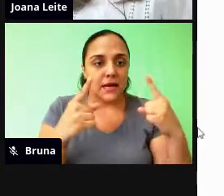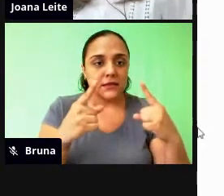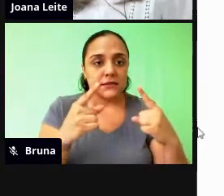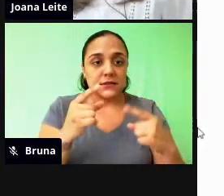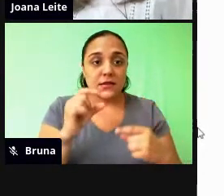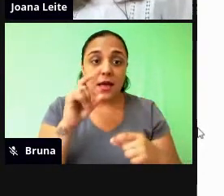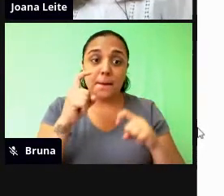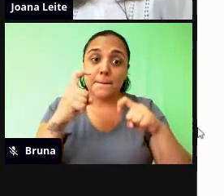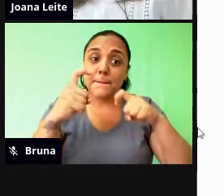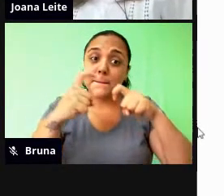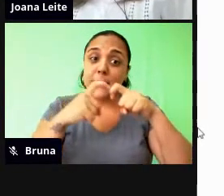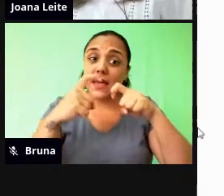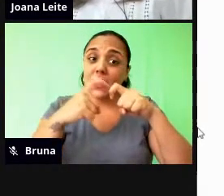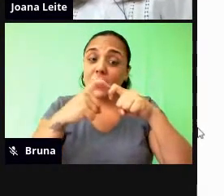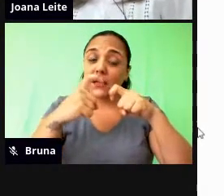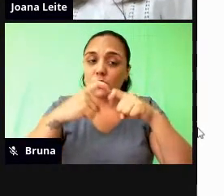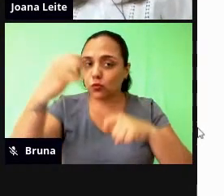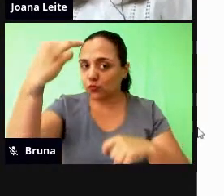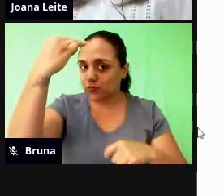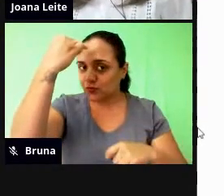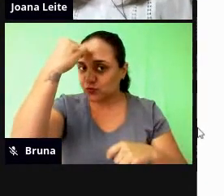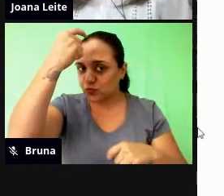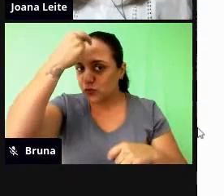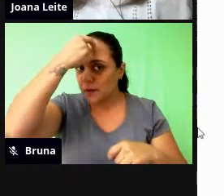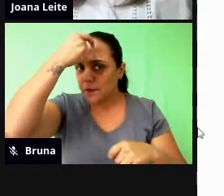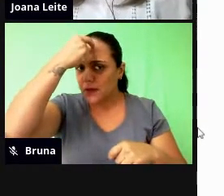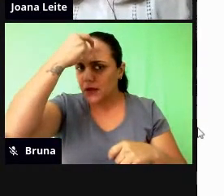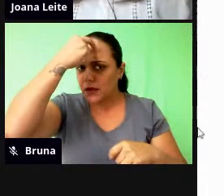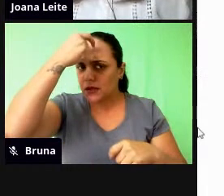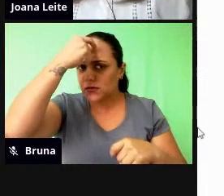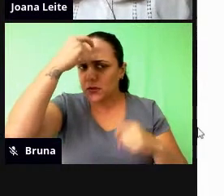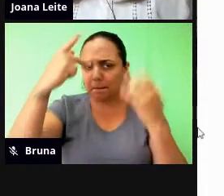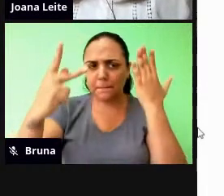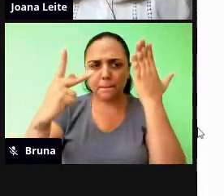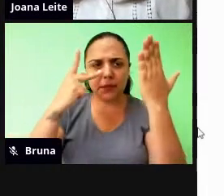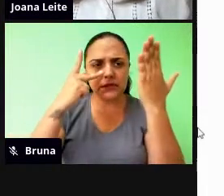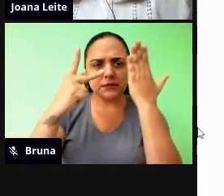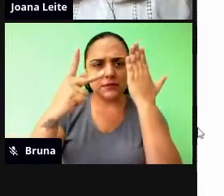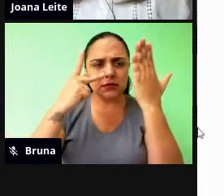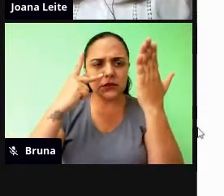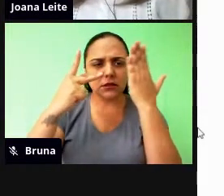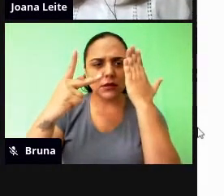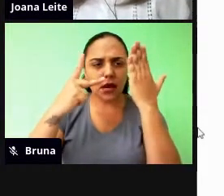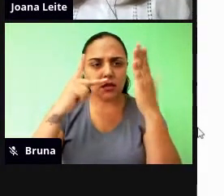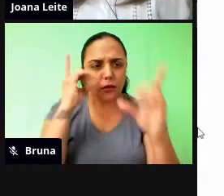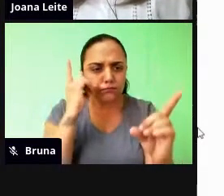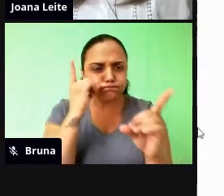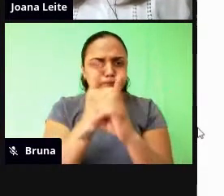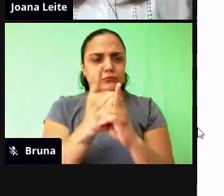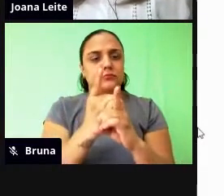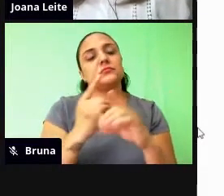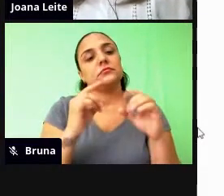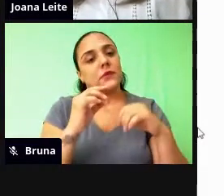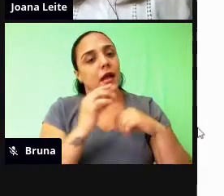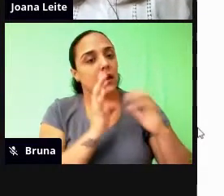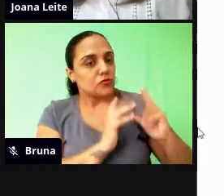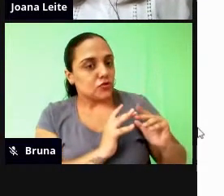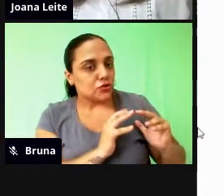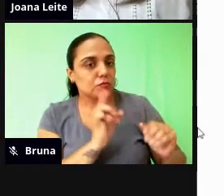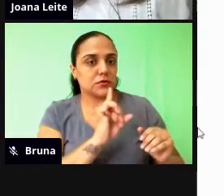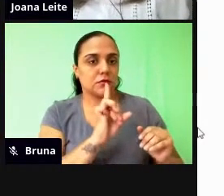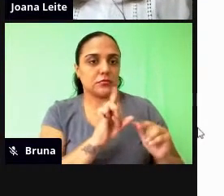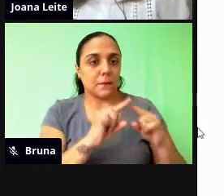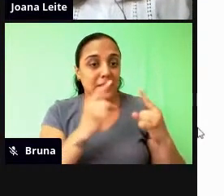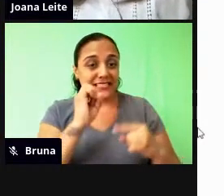o neuropediatra, tá, ou um psiquiatra infantil. Então, mas é importante que todos os profissionais de saúde